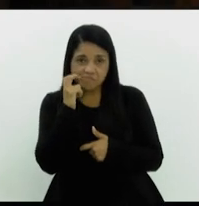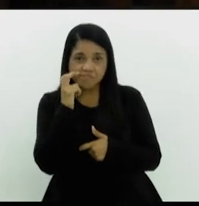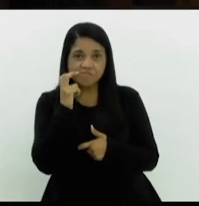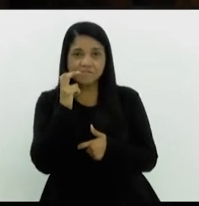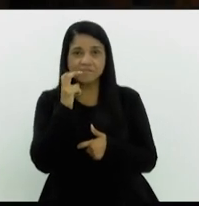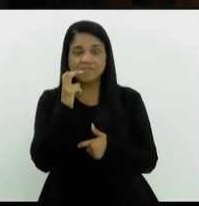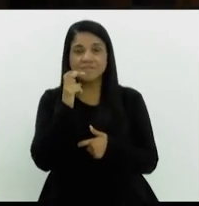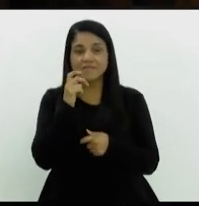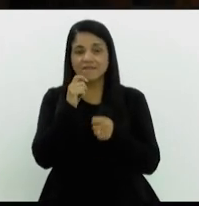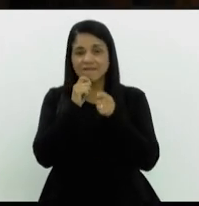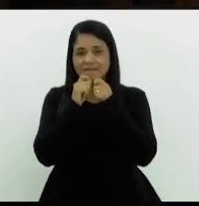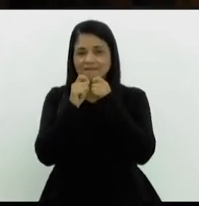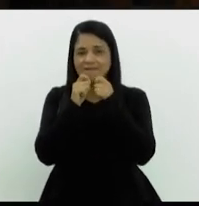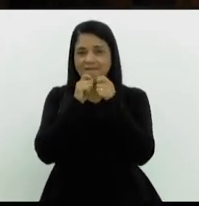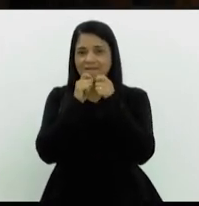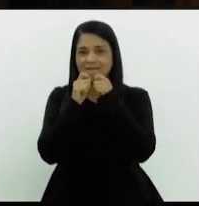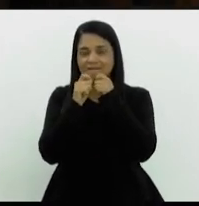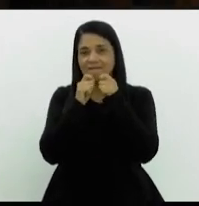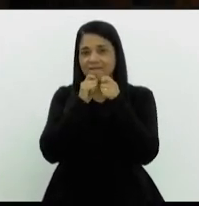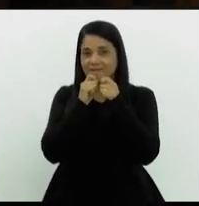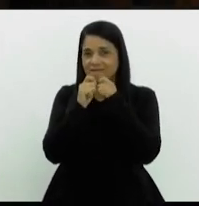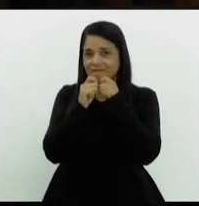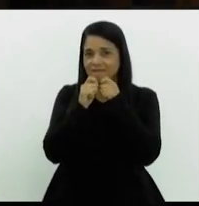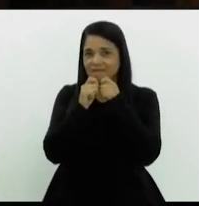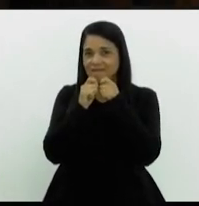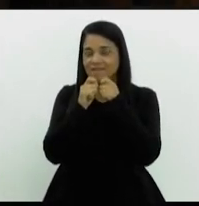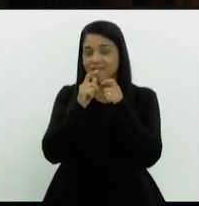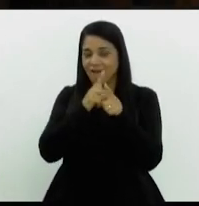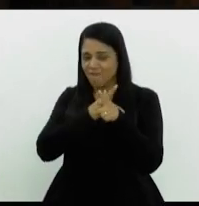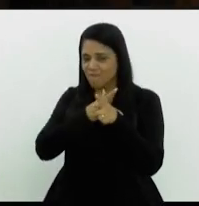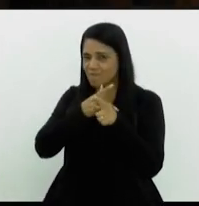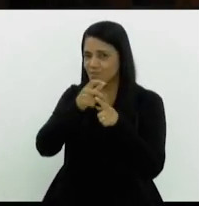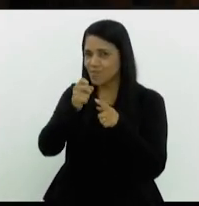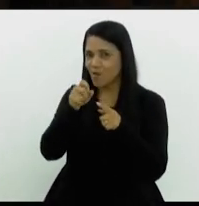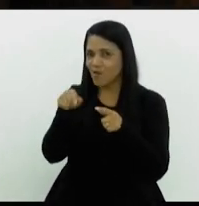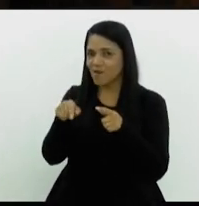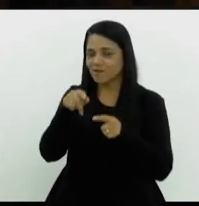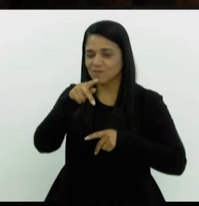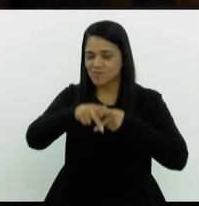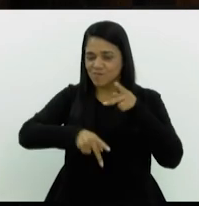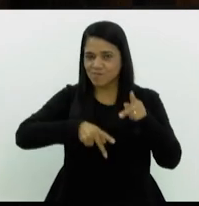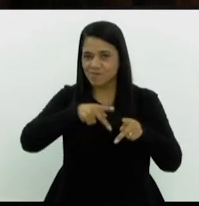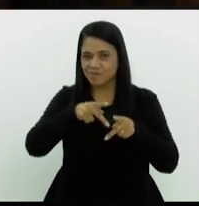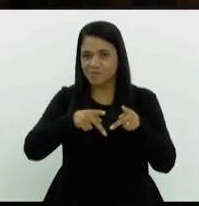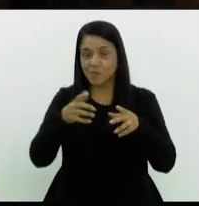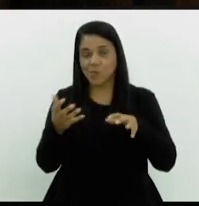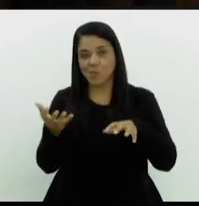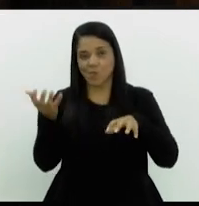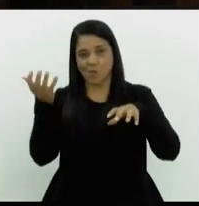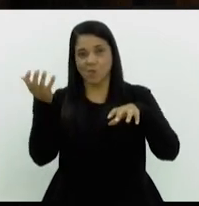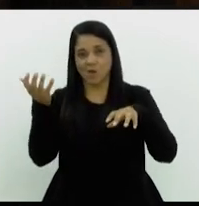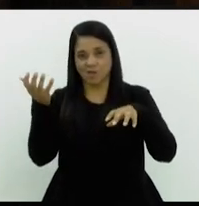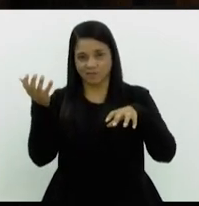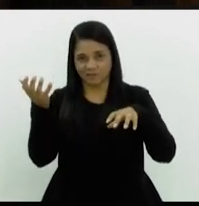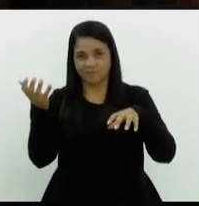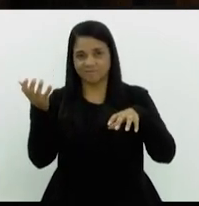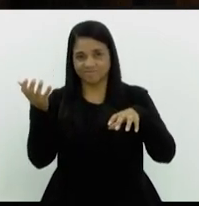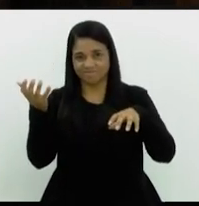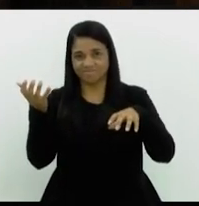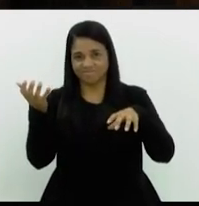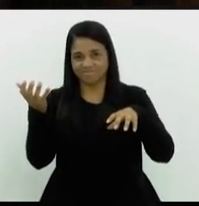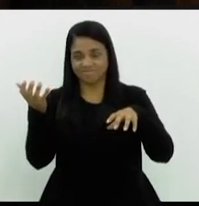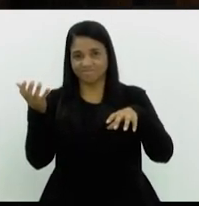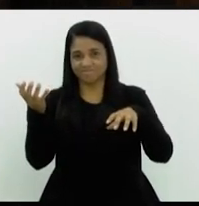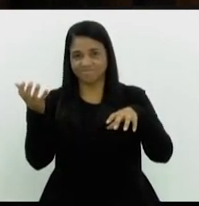a matéria, a cobertura da vitória do povo brasileiro ontem no Congresso Nacional. Eis que